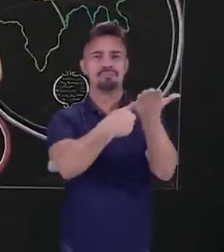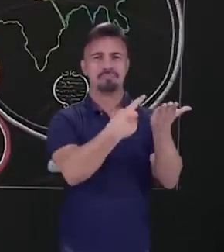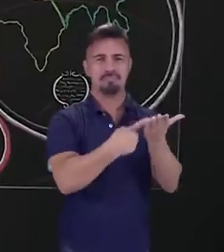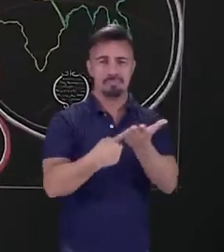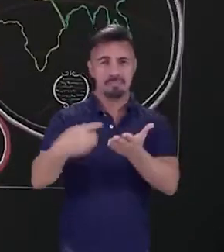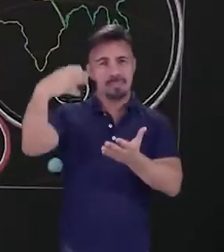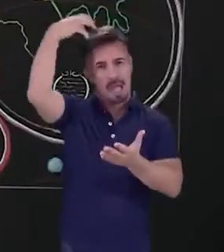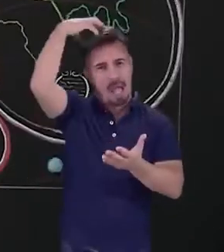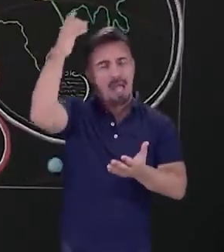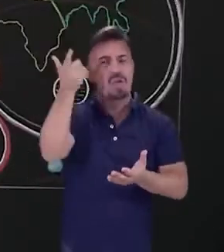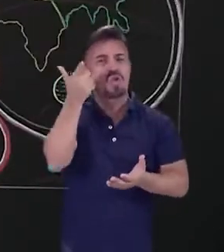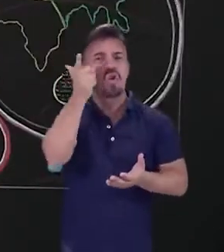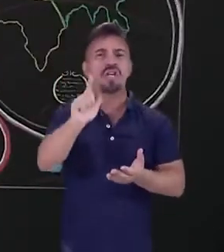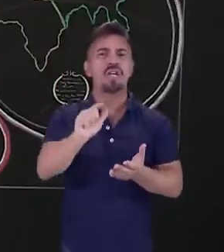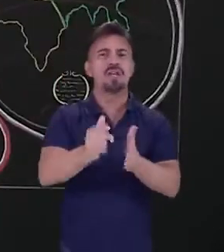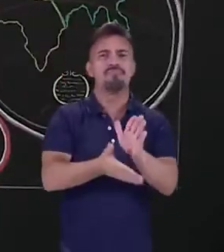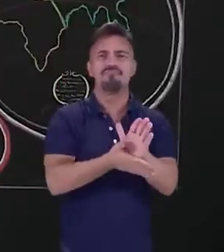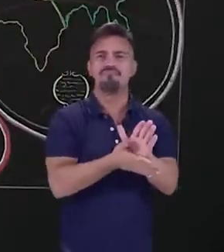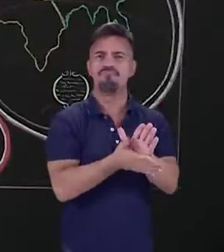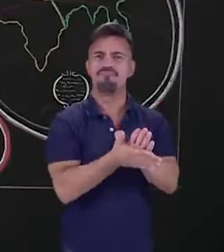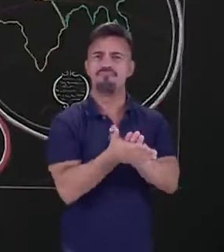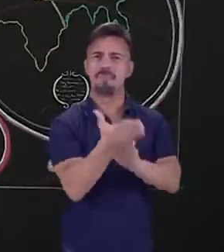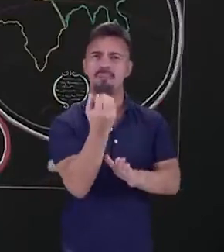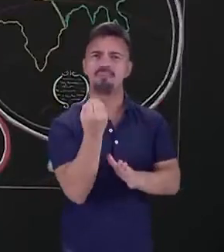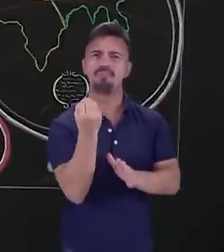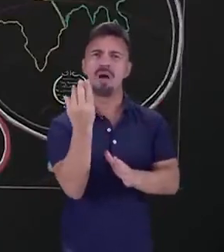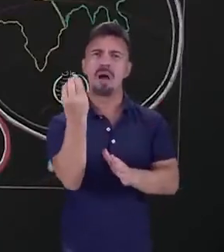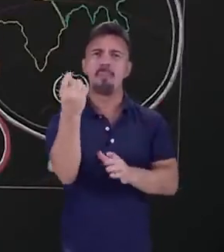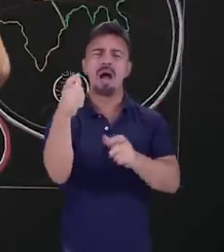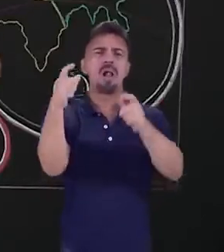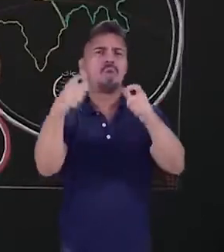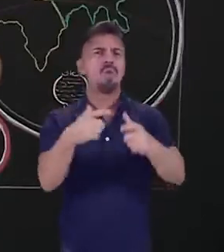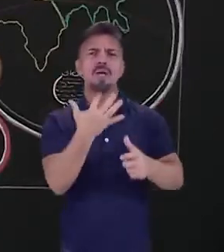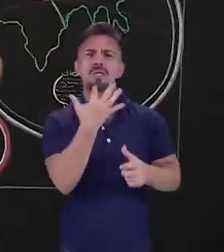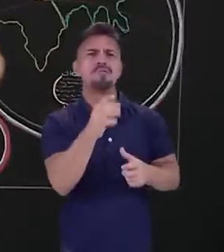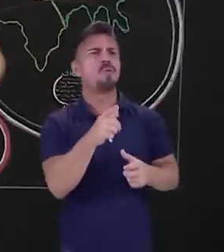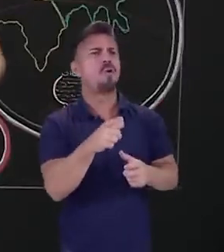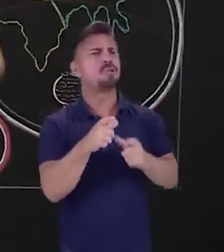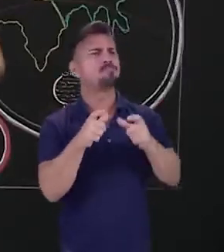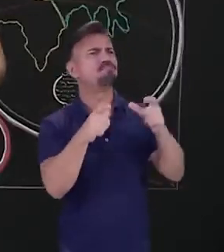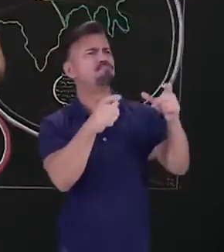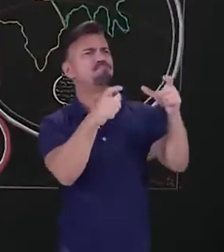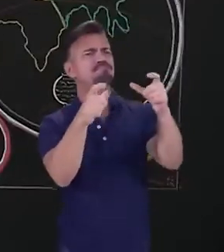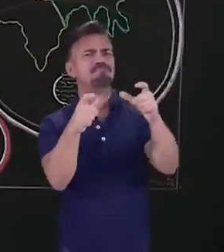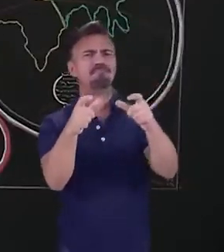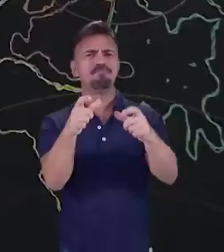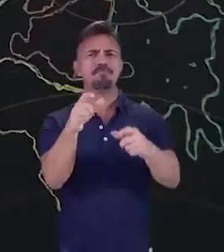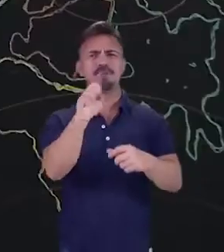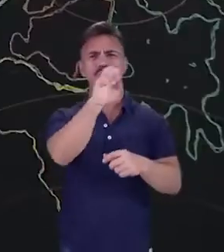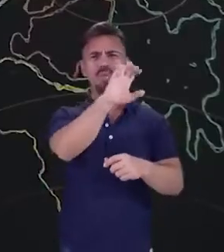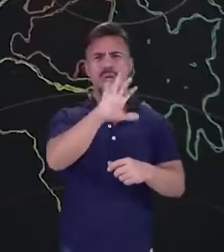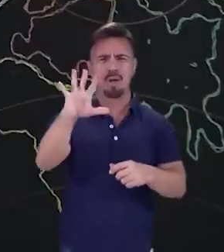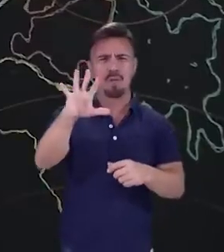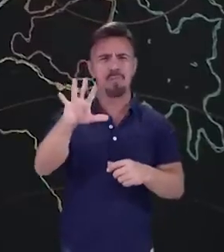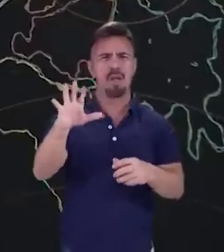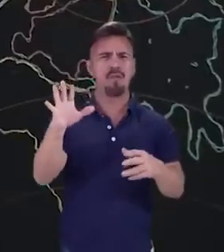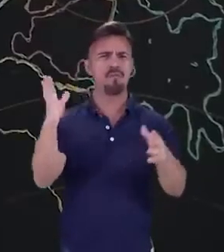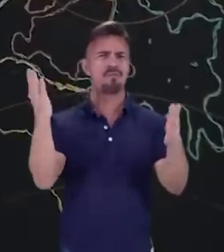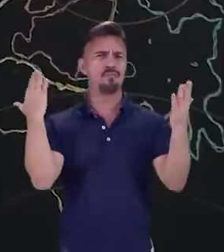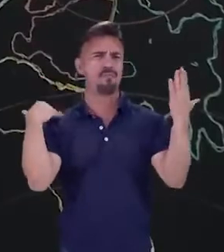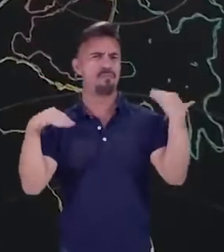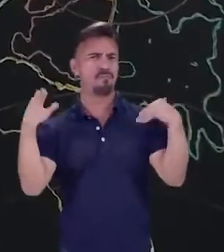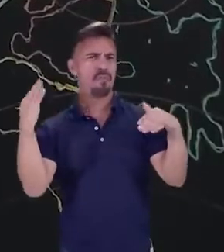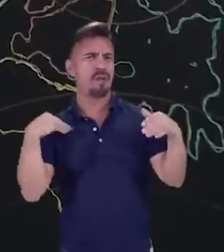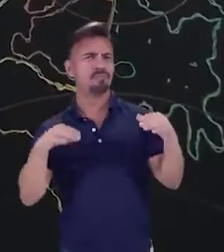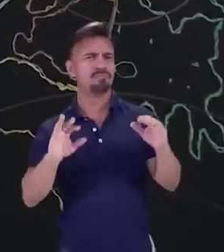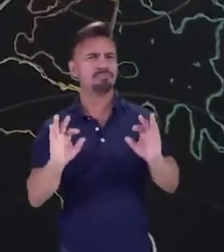reis conseguiram realizar viagens para locais que antes eram não conhecidos pelos europeus. Só que eles não foram lá a passeio, né? A gente está